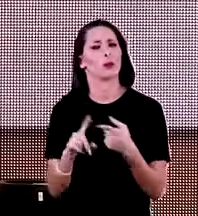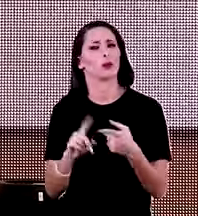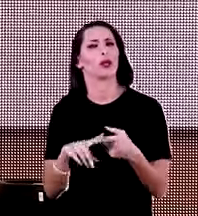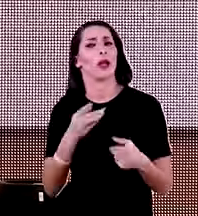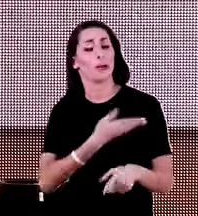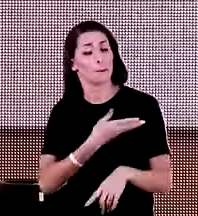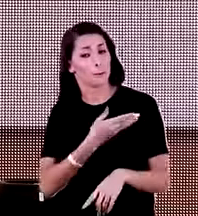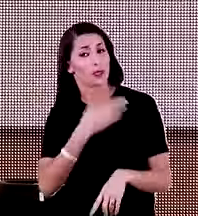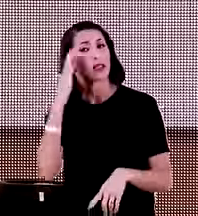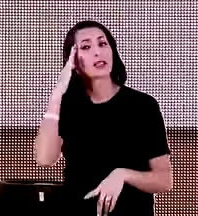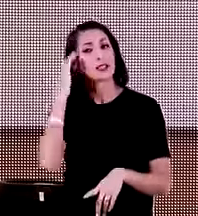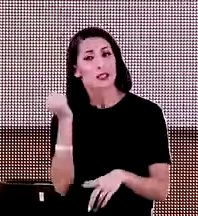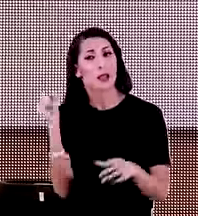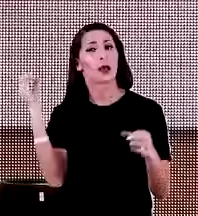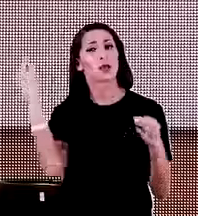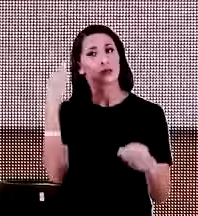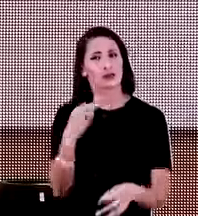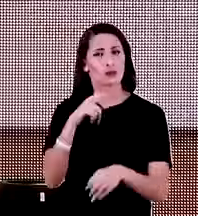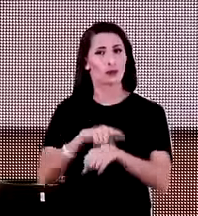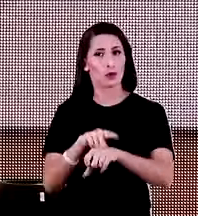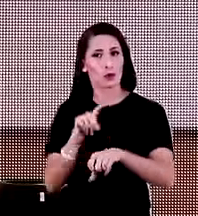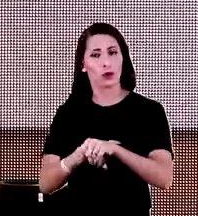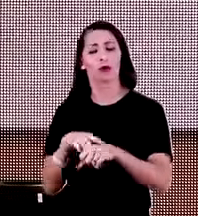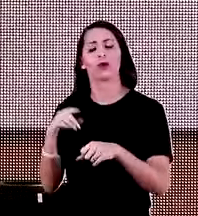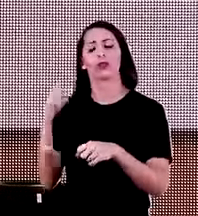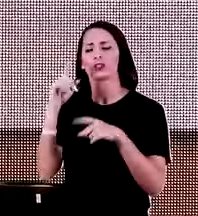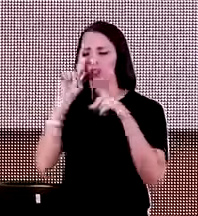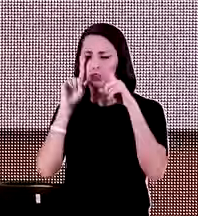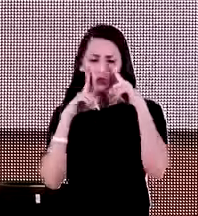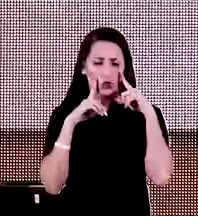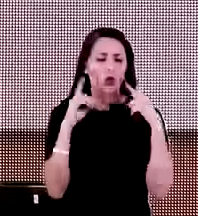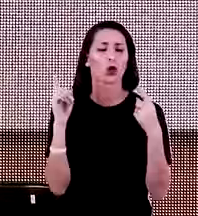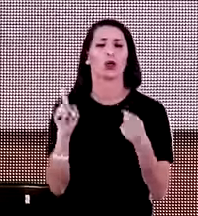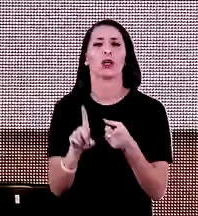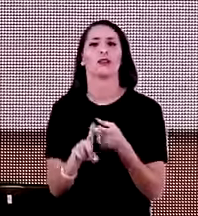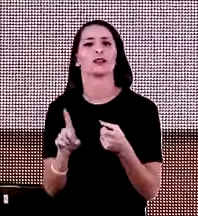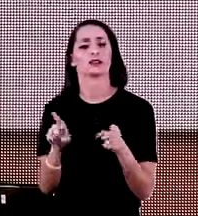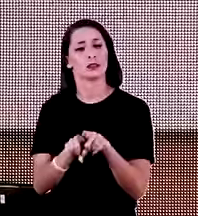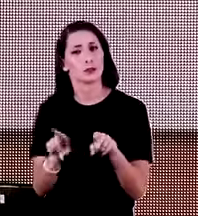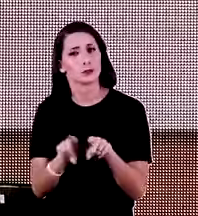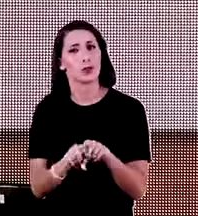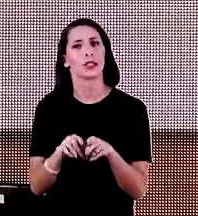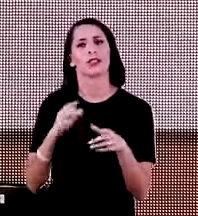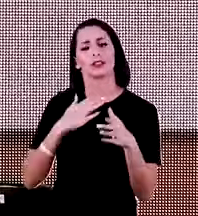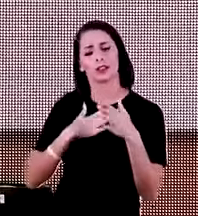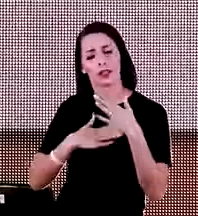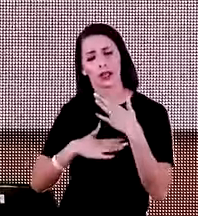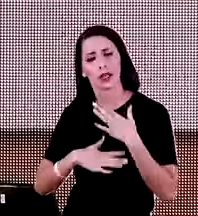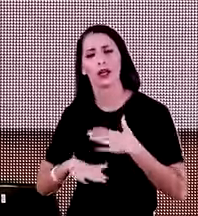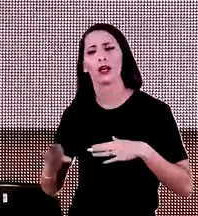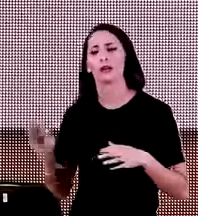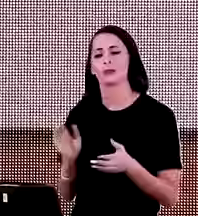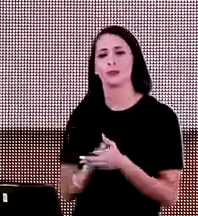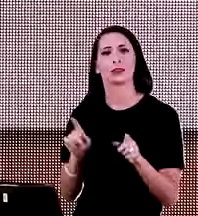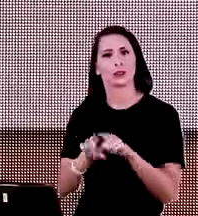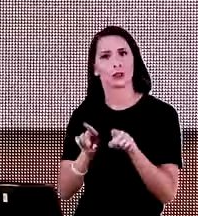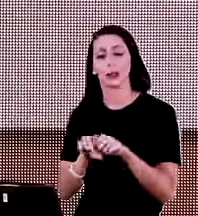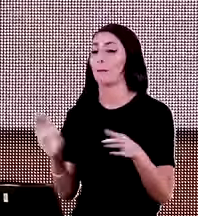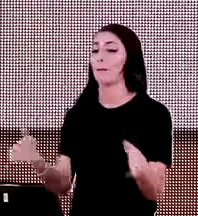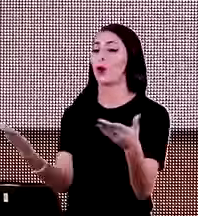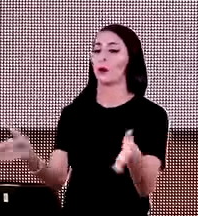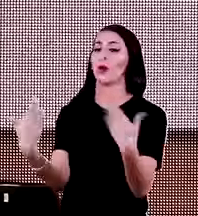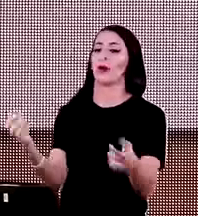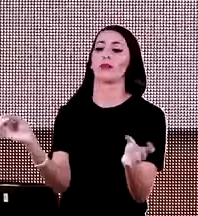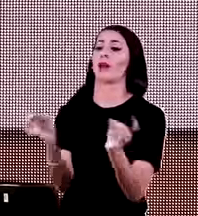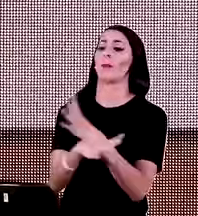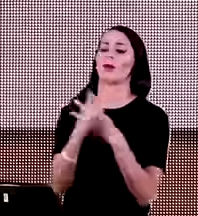a hora certa que chora, que alisa, chora amiga, mas também sabe a hora, bora. Tá bom, já deu, vamos mudar de vida. Sabe ou não sabe,